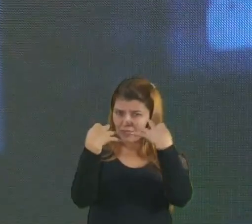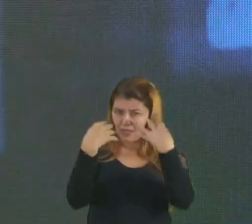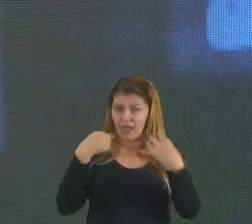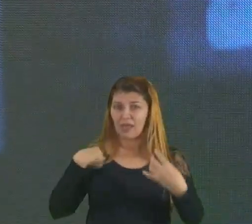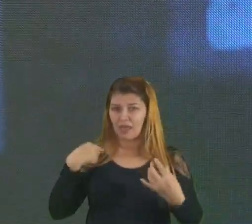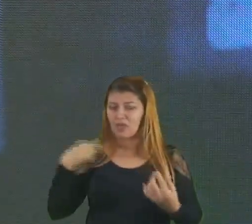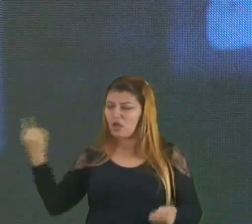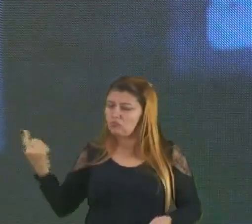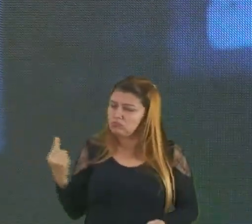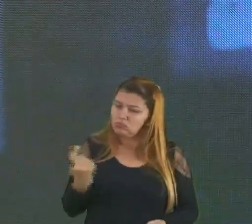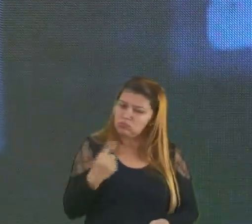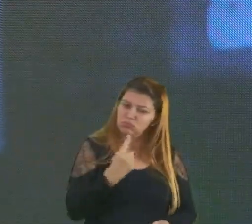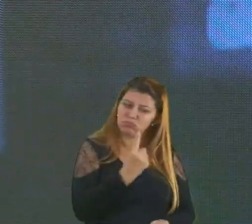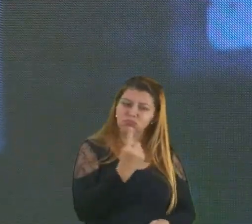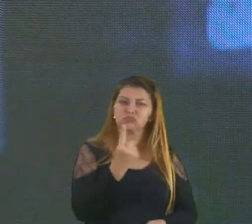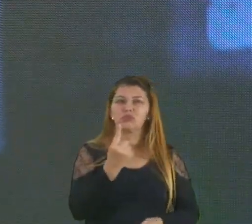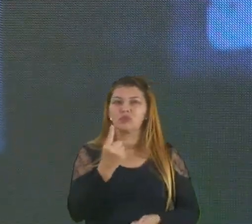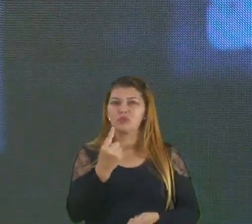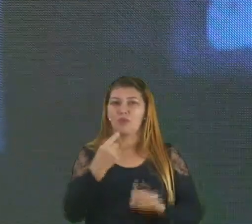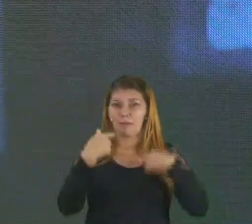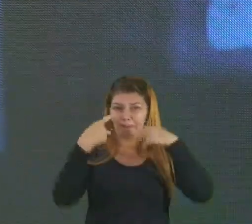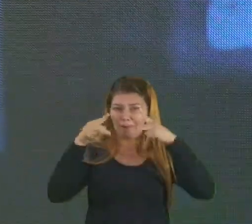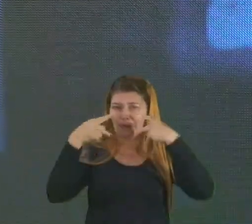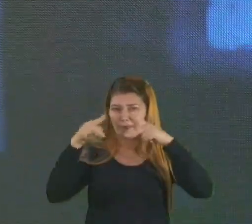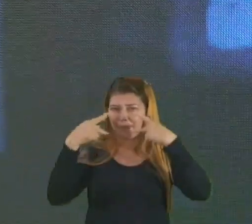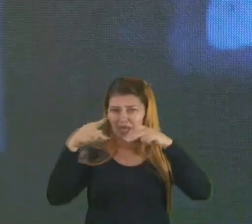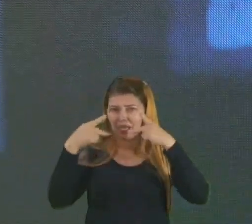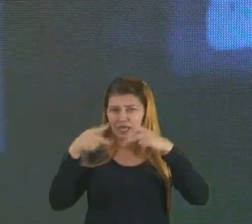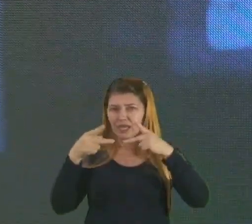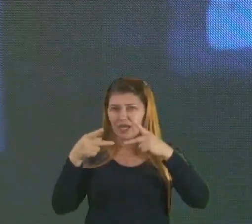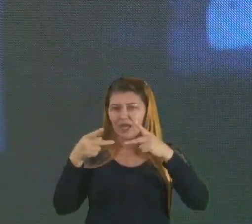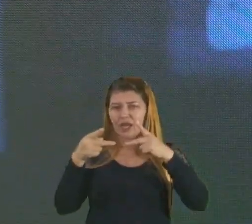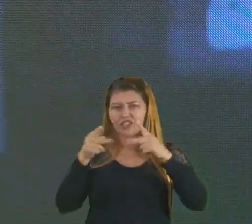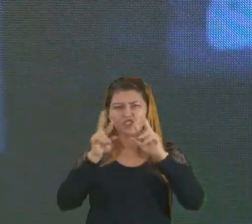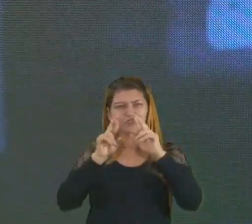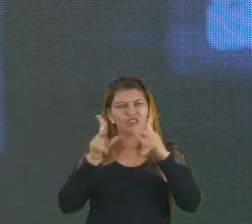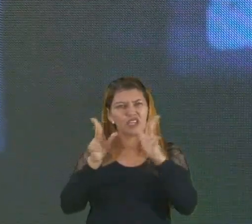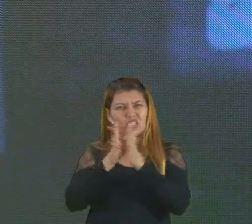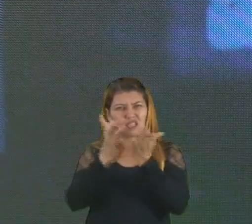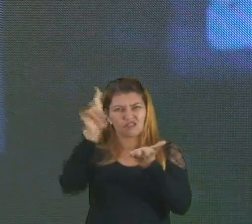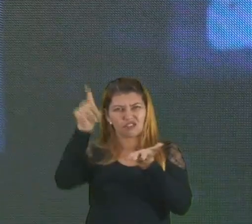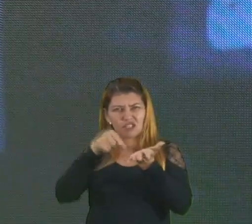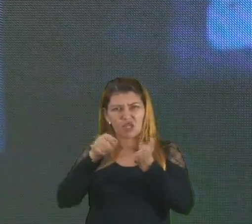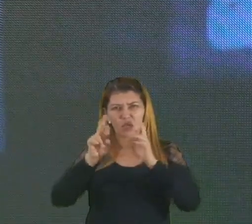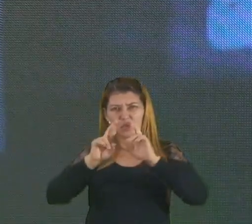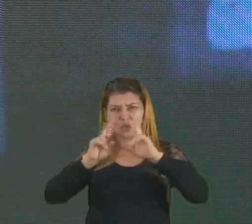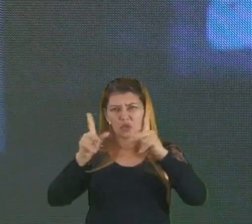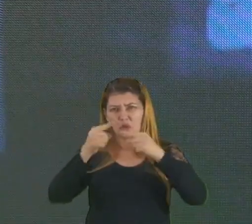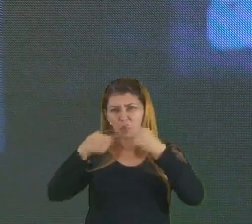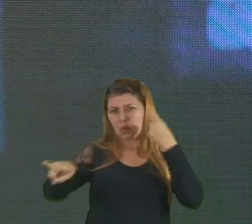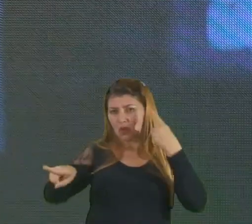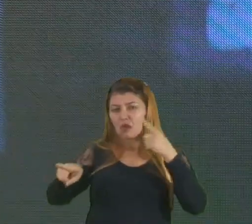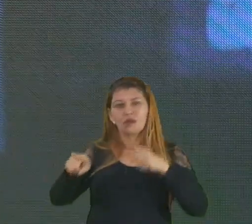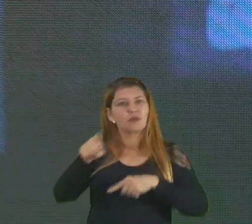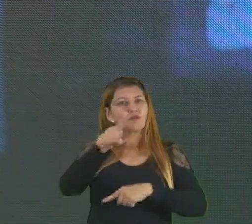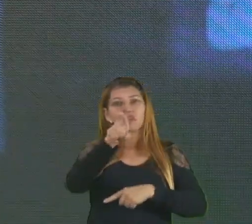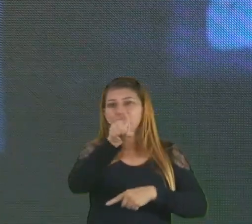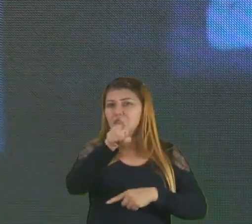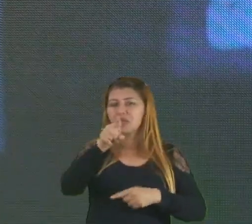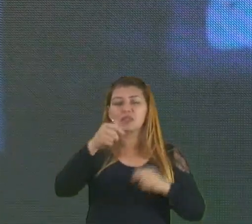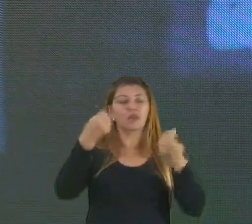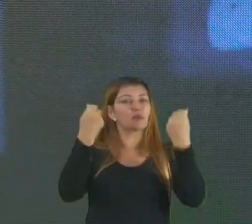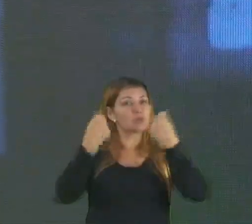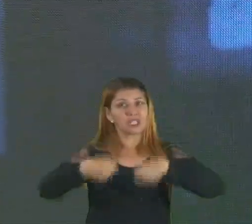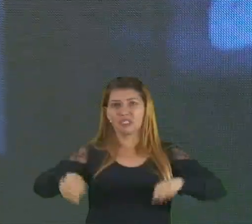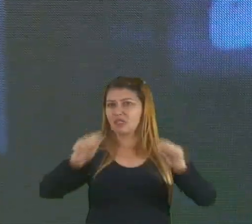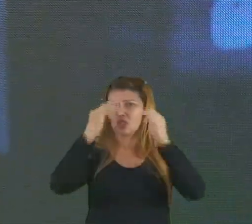se um dia eu subir nesse púlpito e eu pregar algo que não está na Bíblia, não ouça, nem